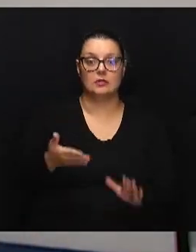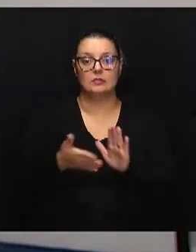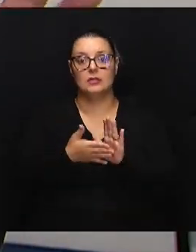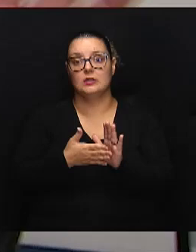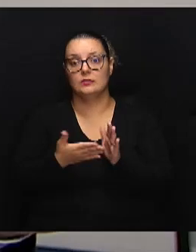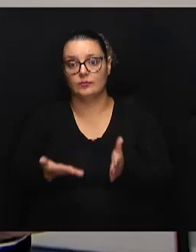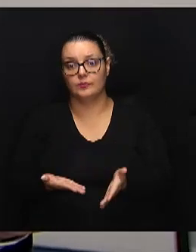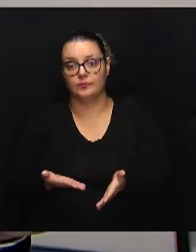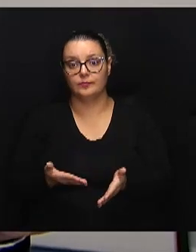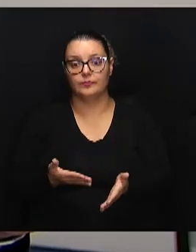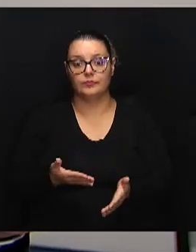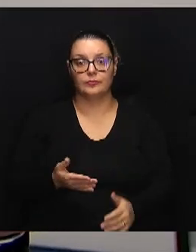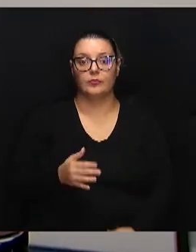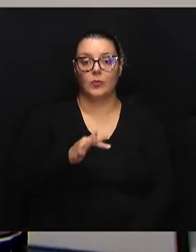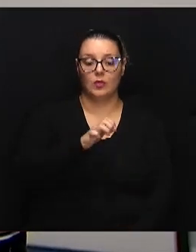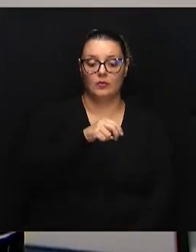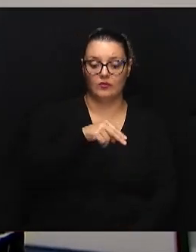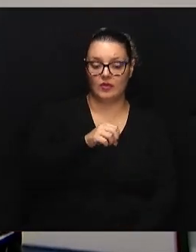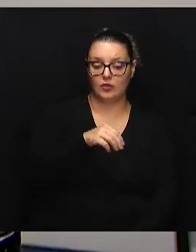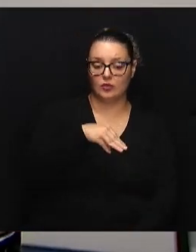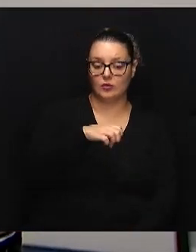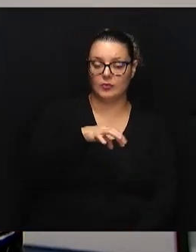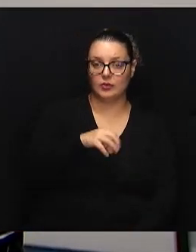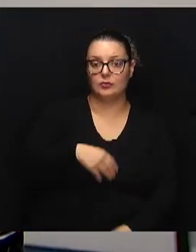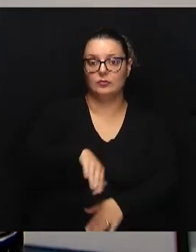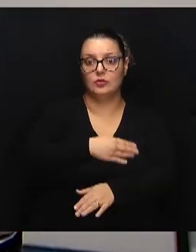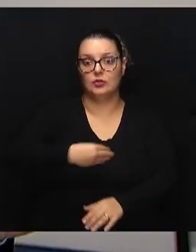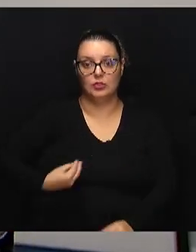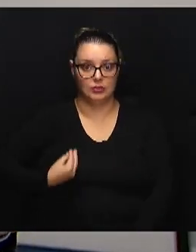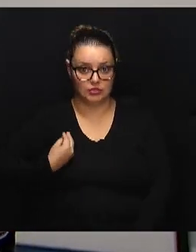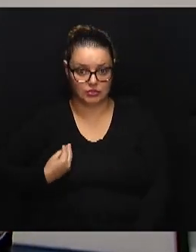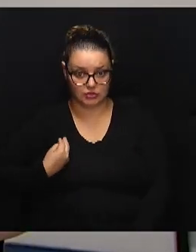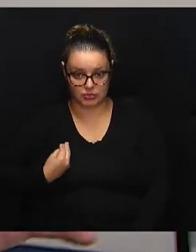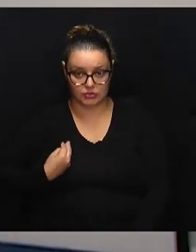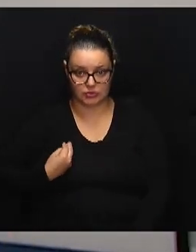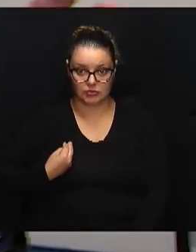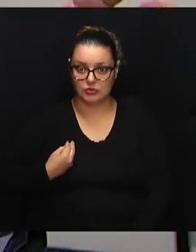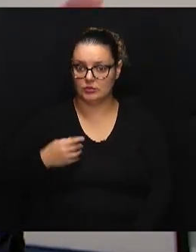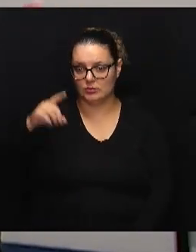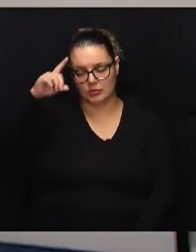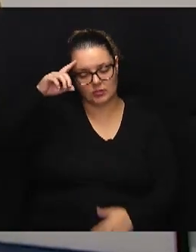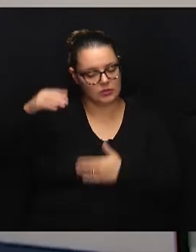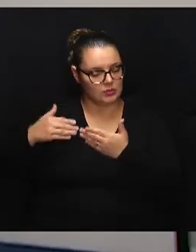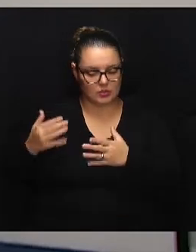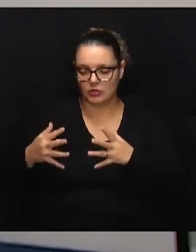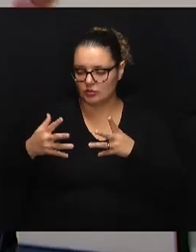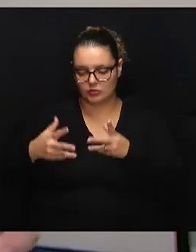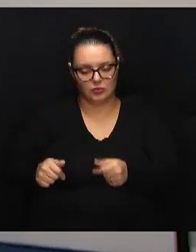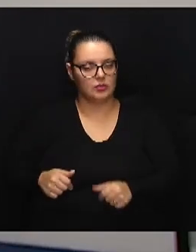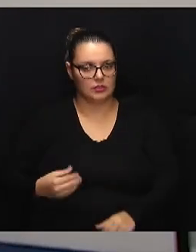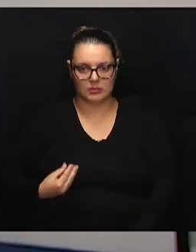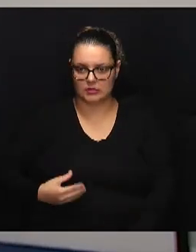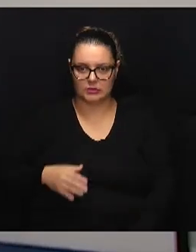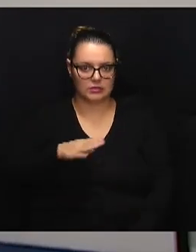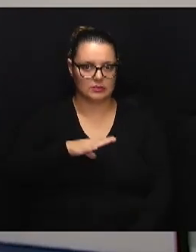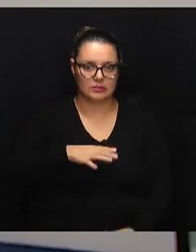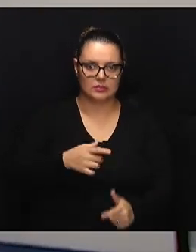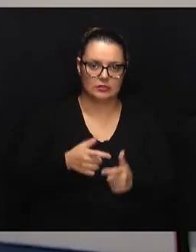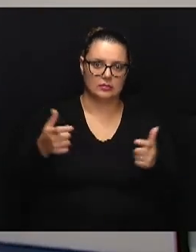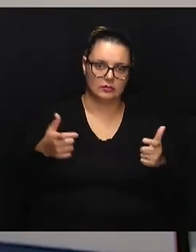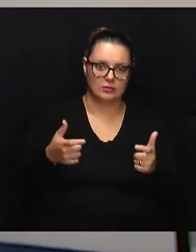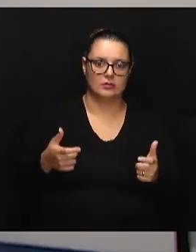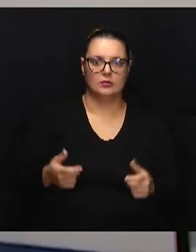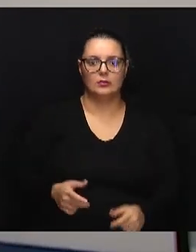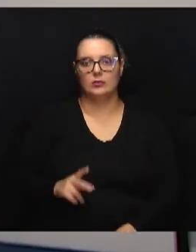O fato é que o fenômeno do morador de rua ele está presente em todas as cidades, nas maiores, obviamente, com